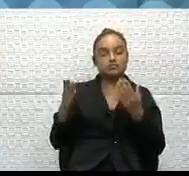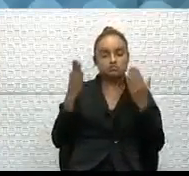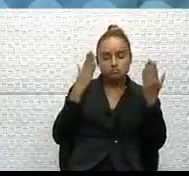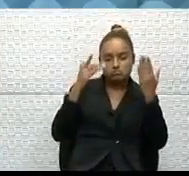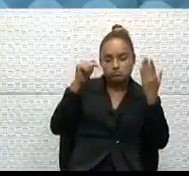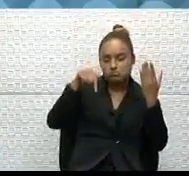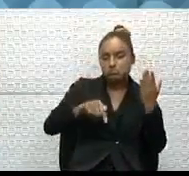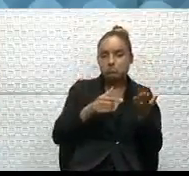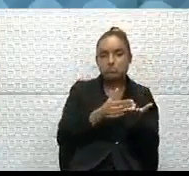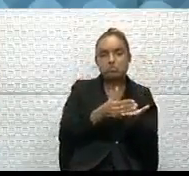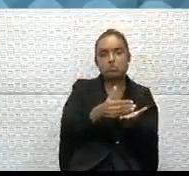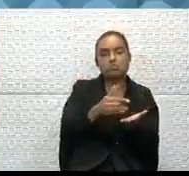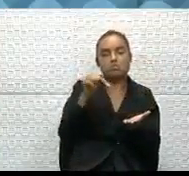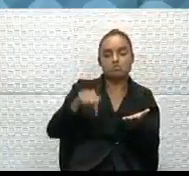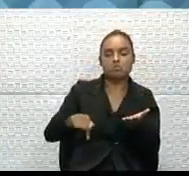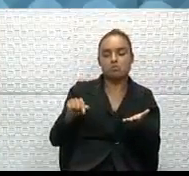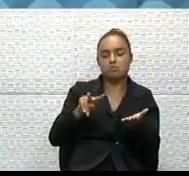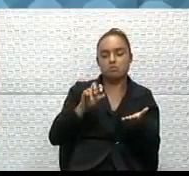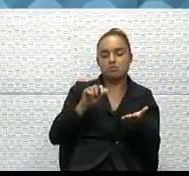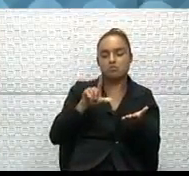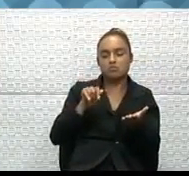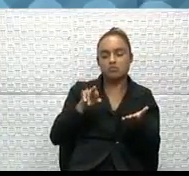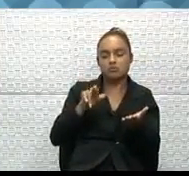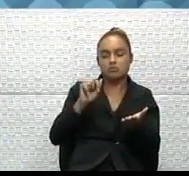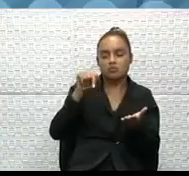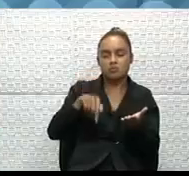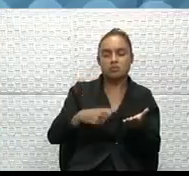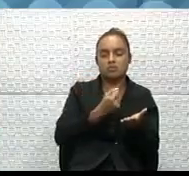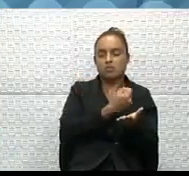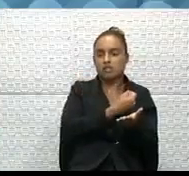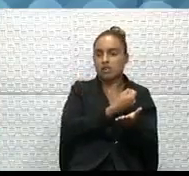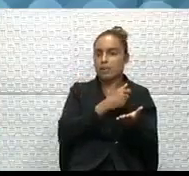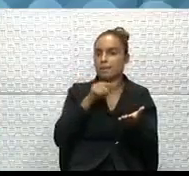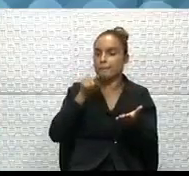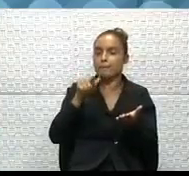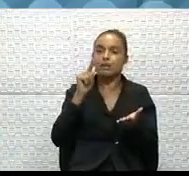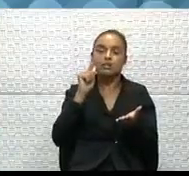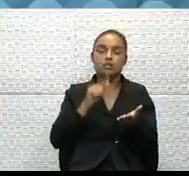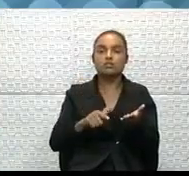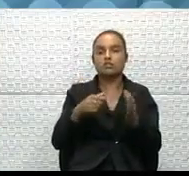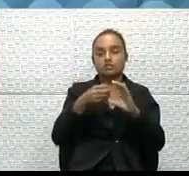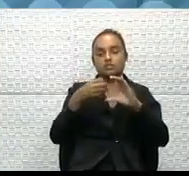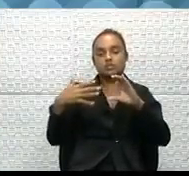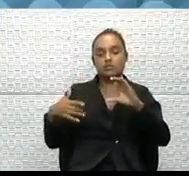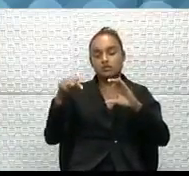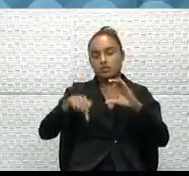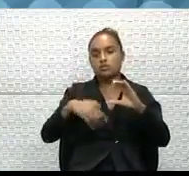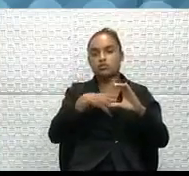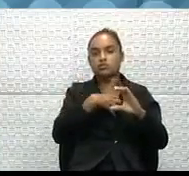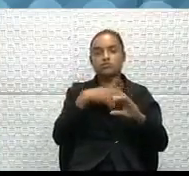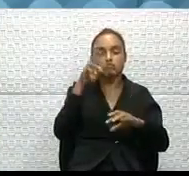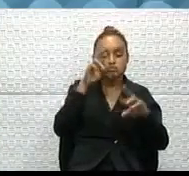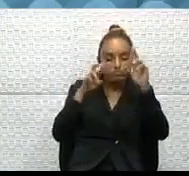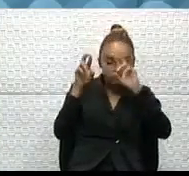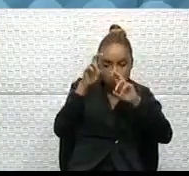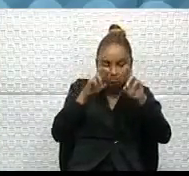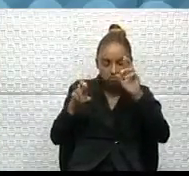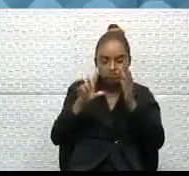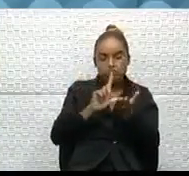não é feita por meio de valores numéricos. É importante que você consiga fazer essa classificação observando